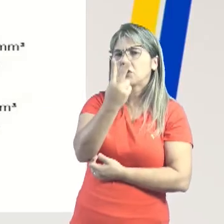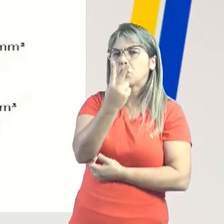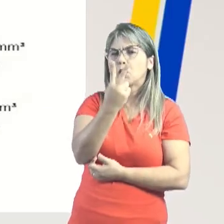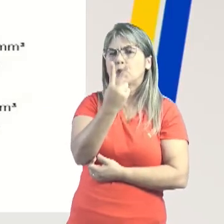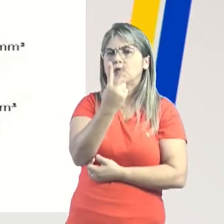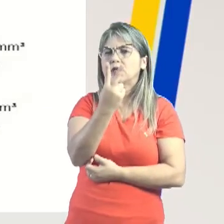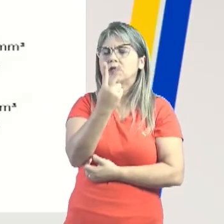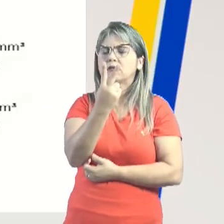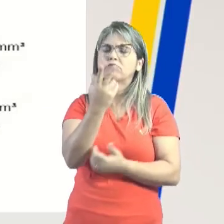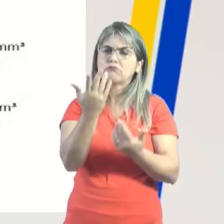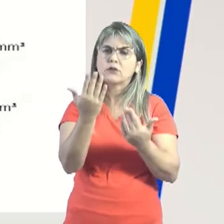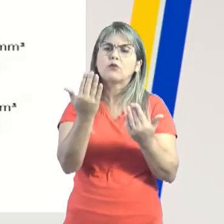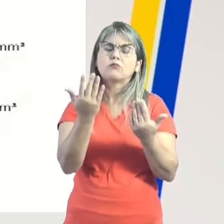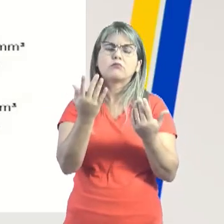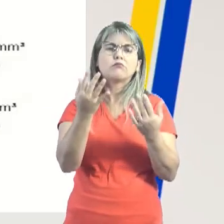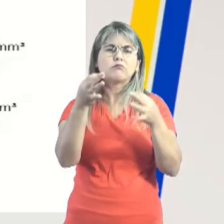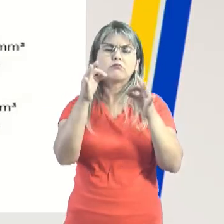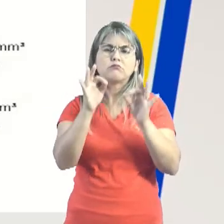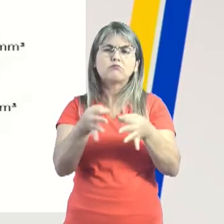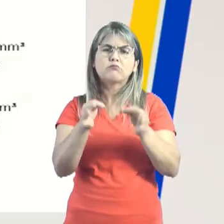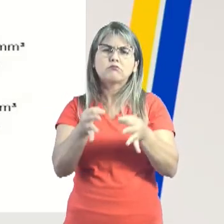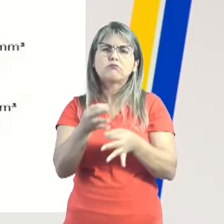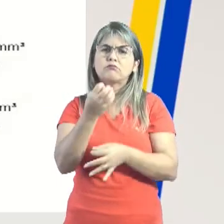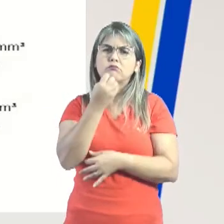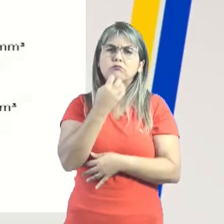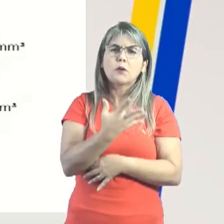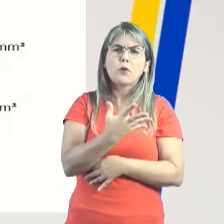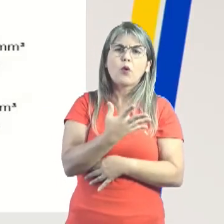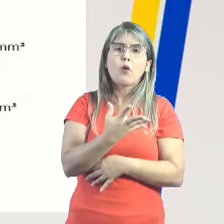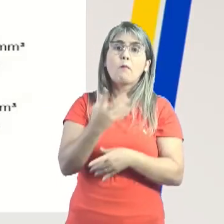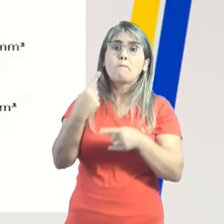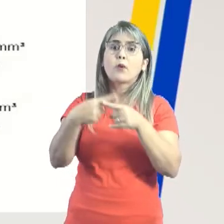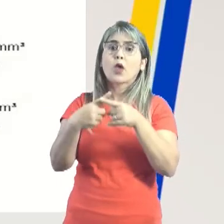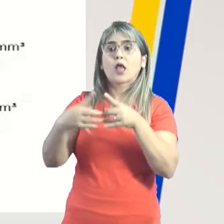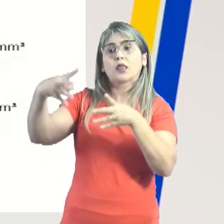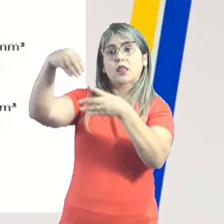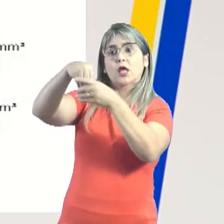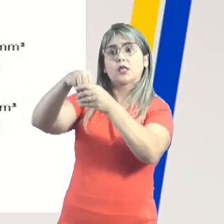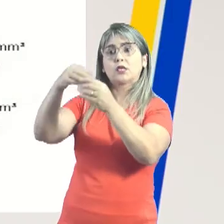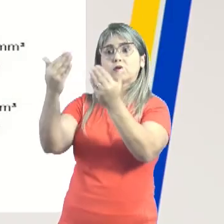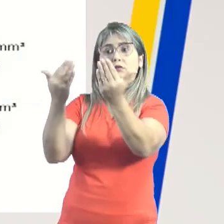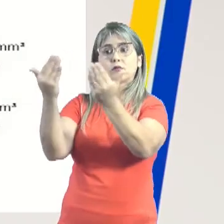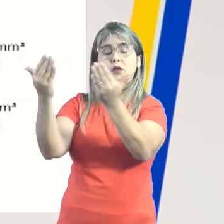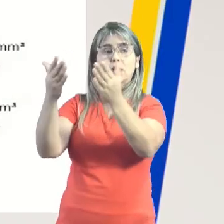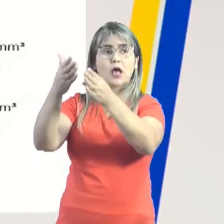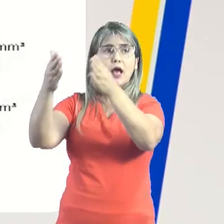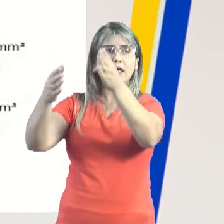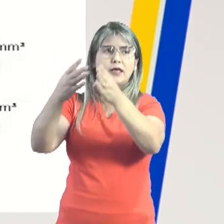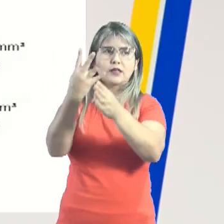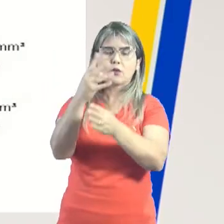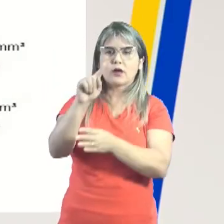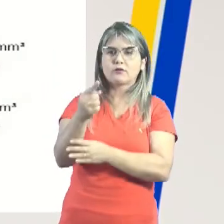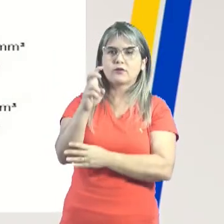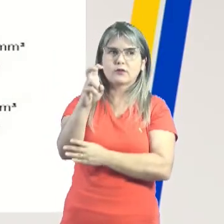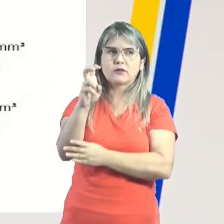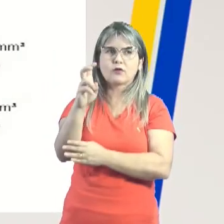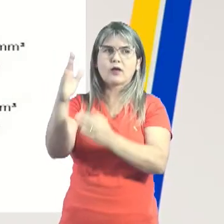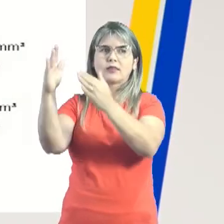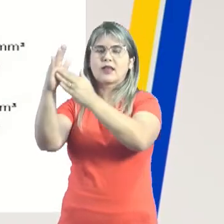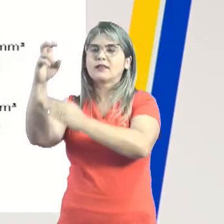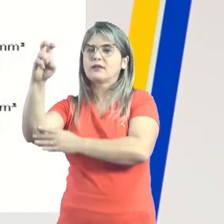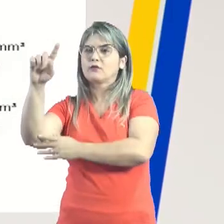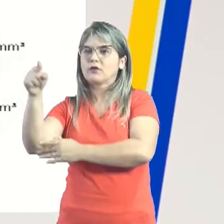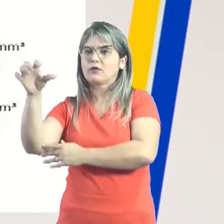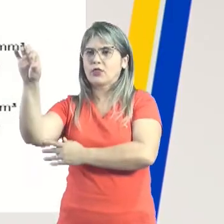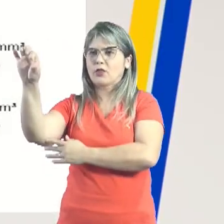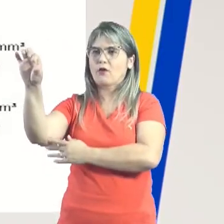Aqui, no caso, se você for analisar, esse indivíduo apresenta hemoglobina 12%, né?